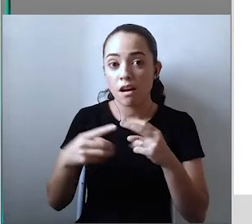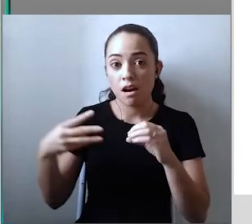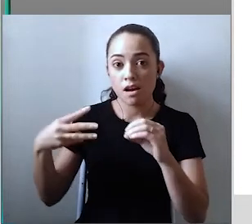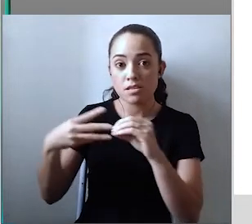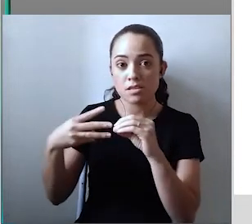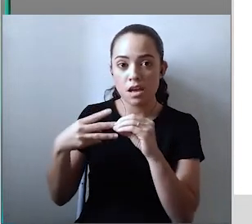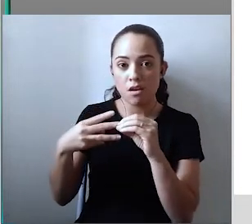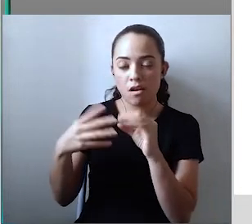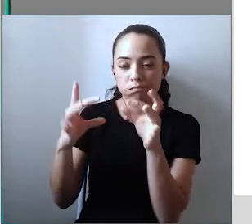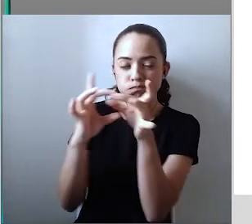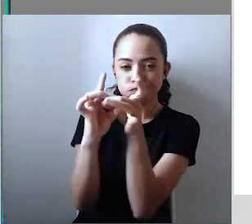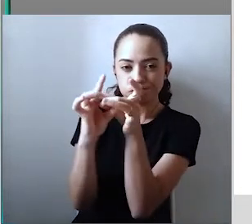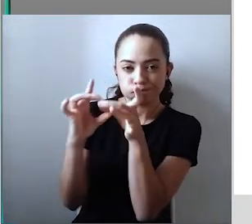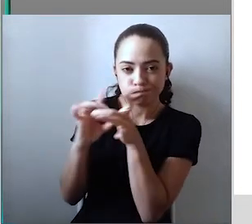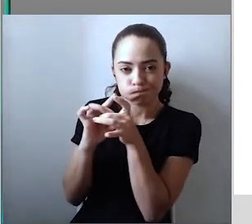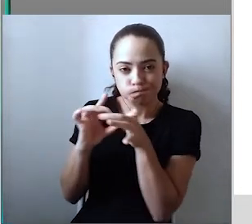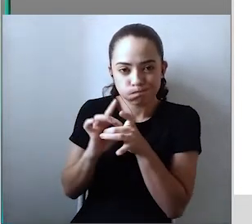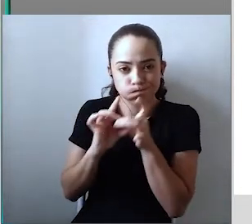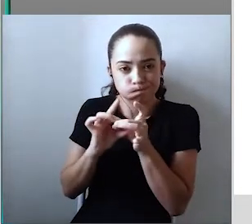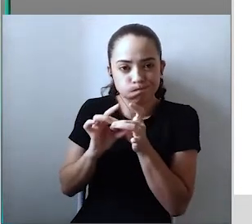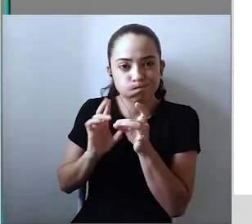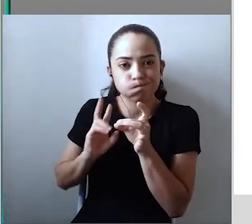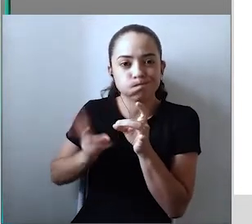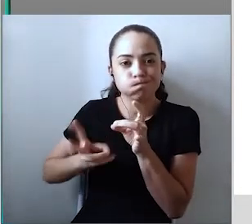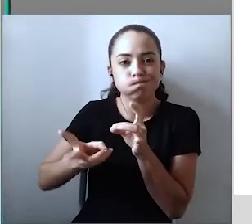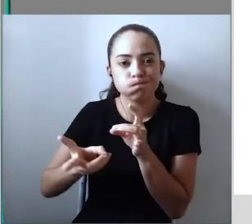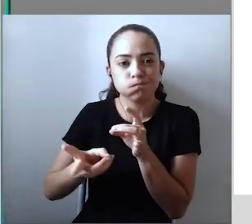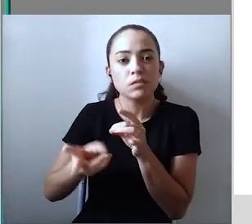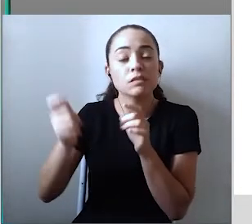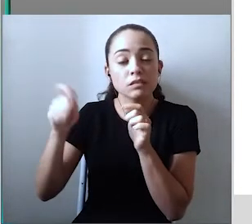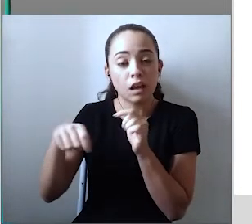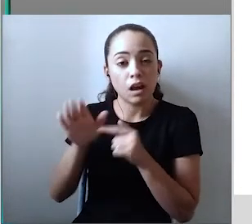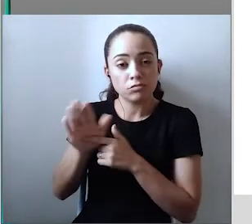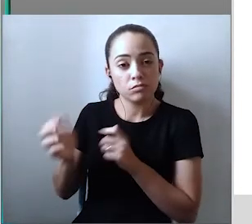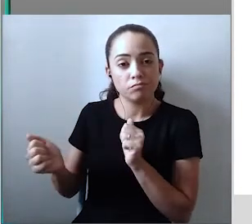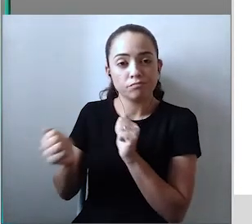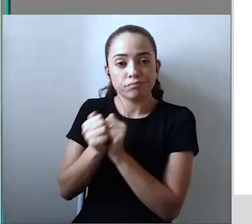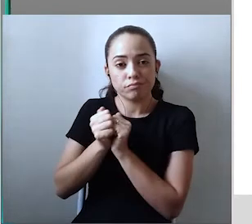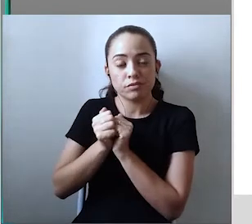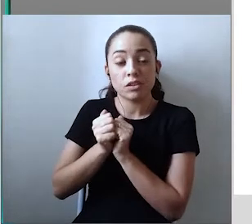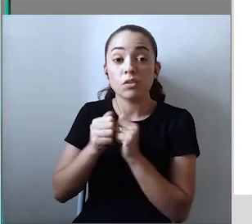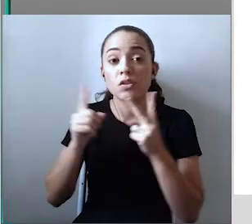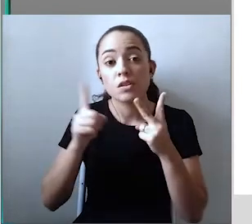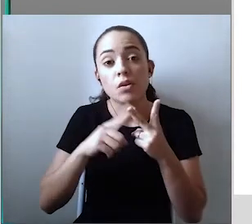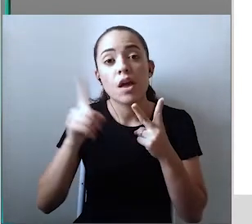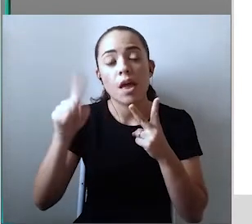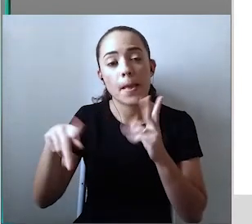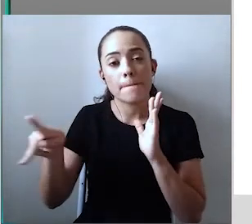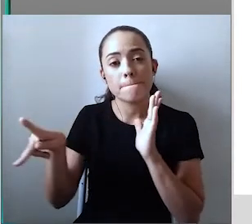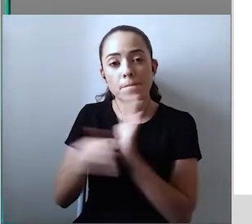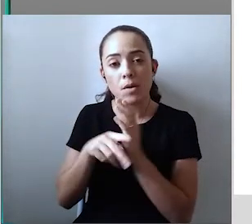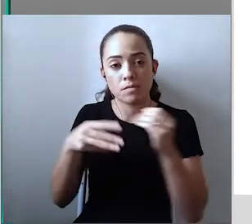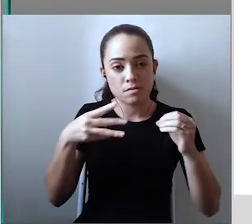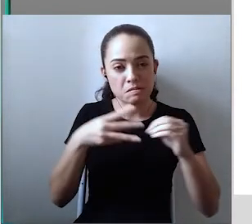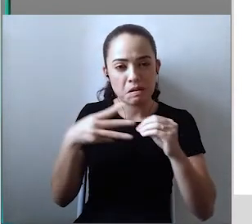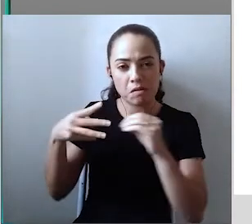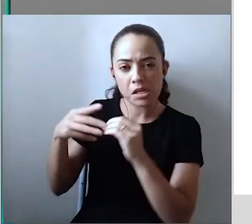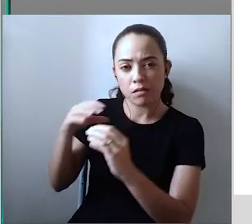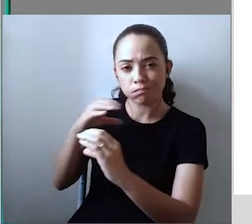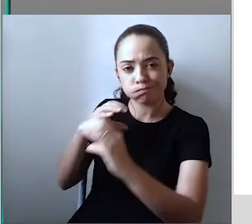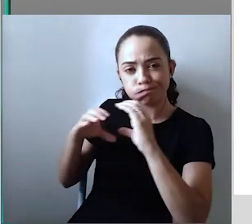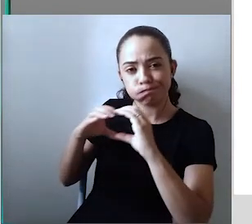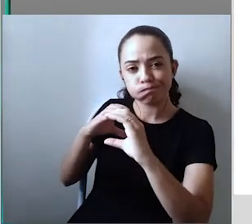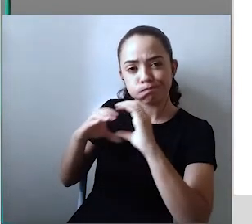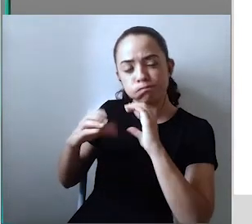primeira, em manter as células unidas entre si, conferindo-lhes a justa posição, e a segunda, relacionada à comunicação entre